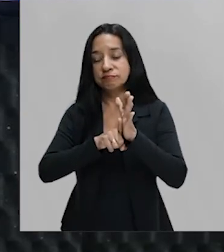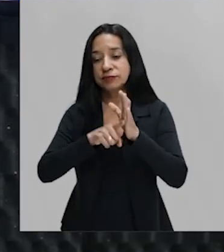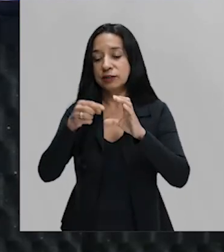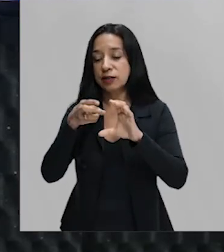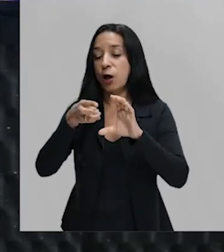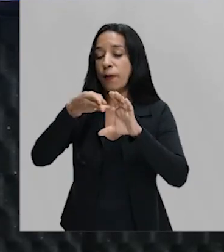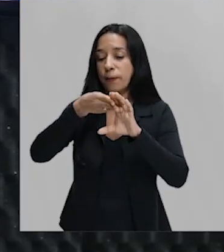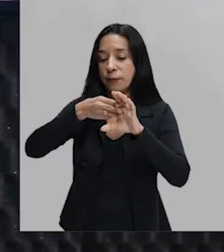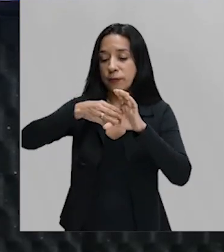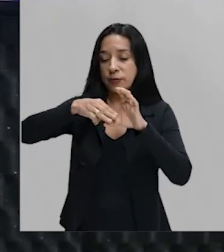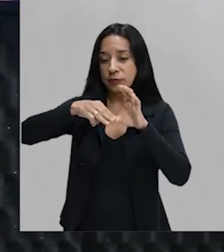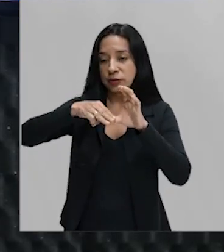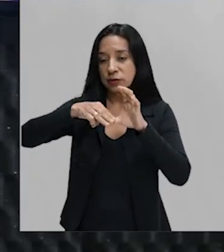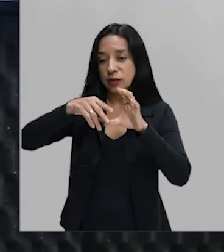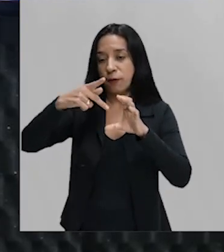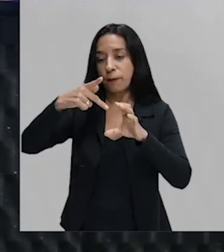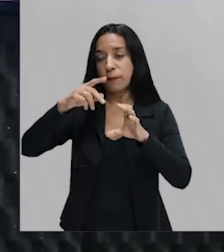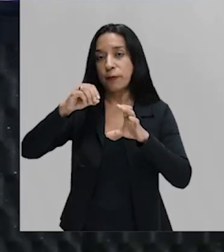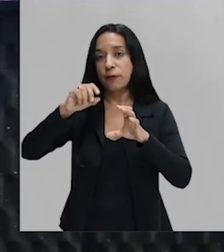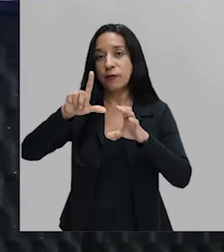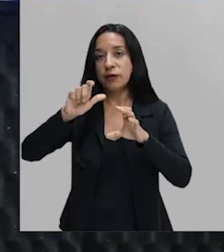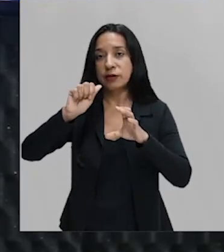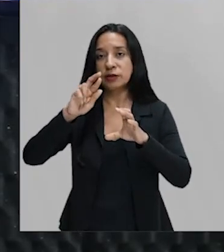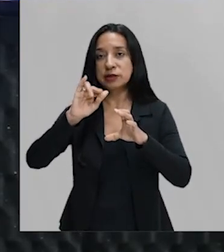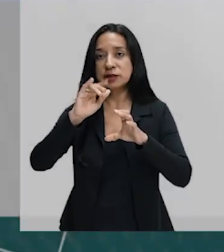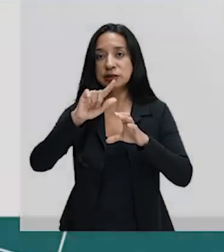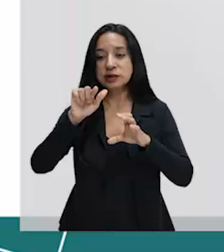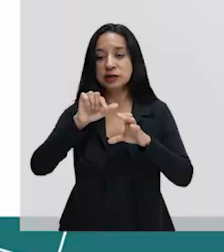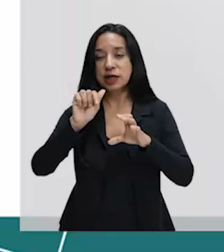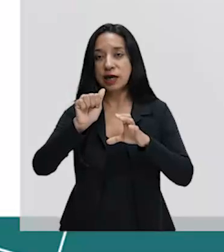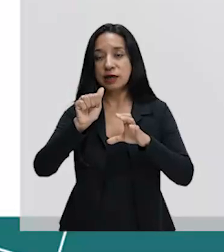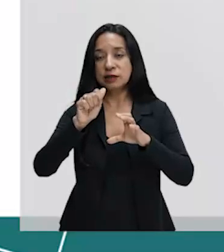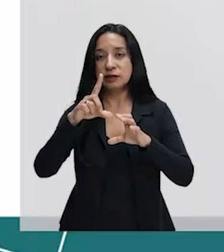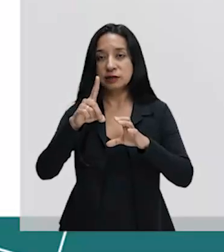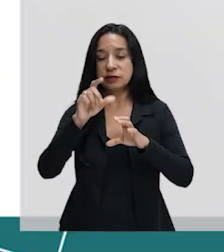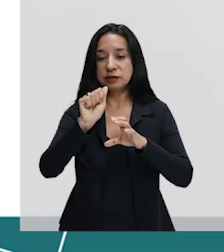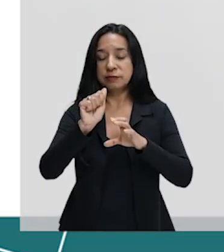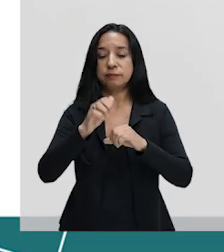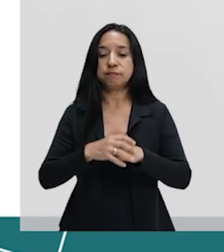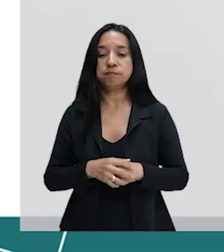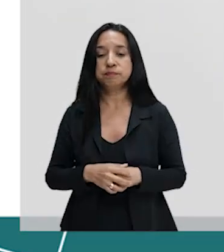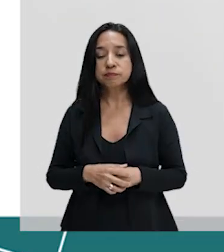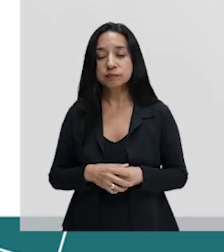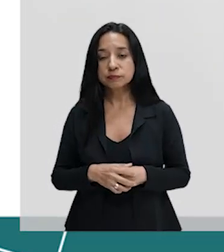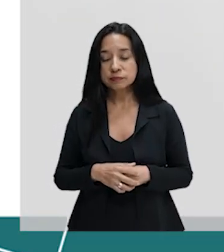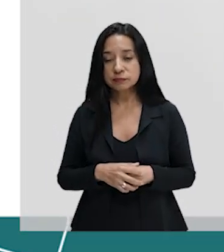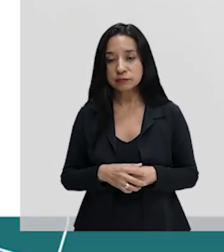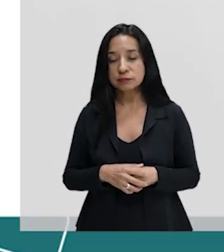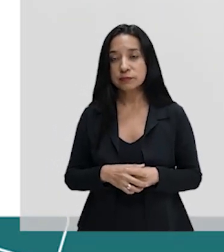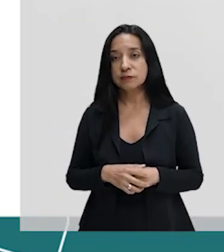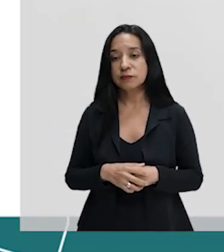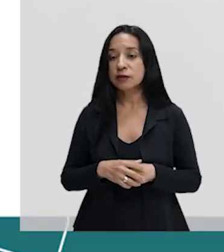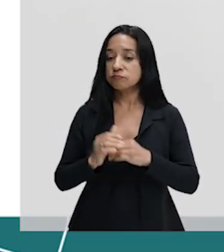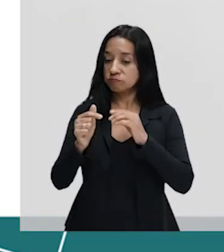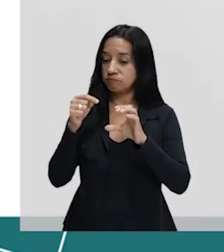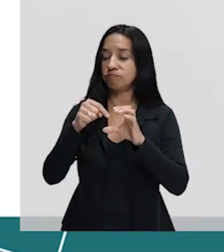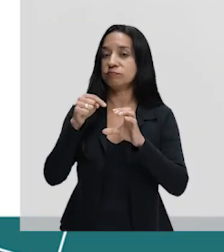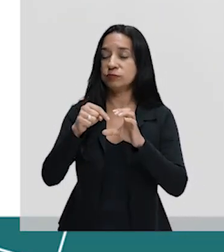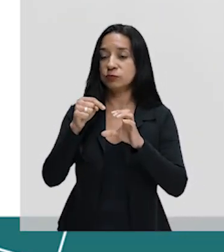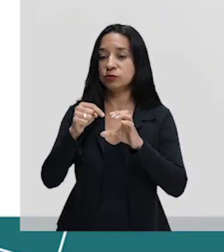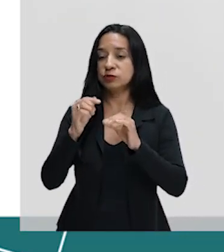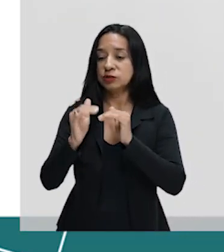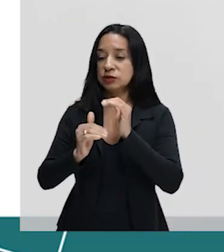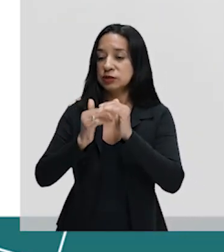membrana ela vai ficar polarizada com esse processo aí da bomba de sódio e potássio. E nesse processo aí